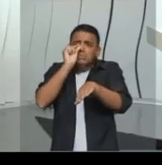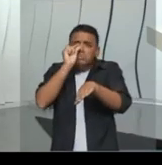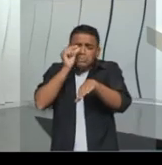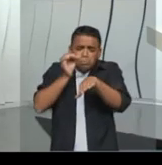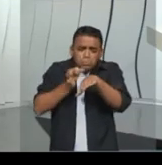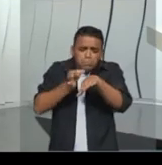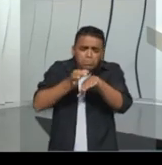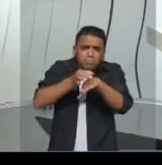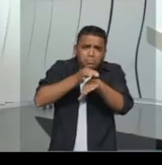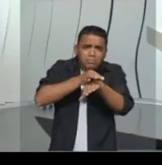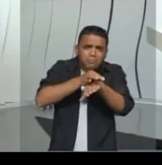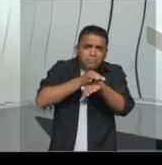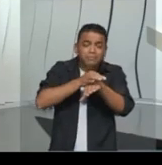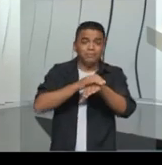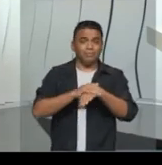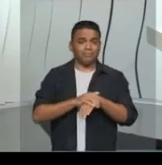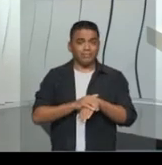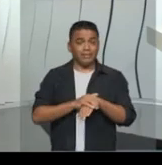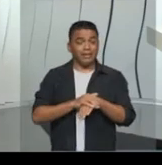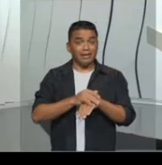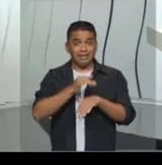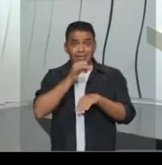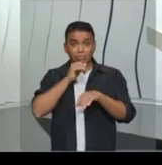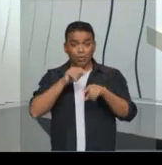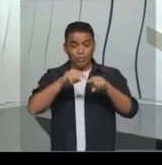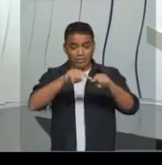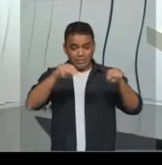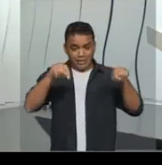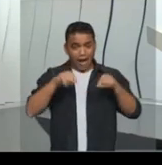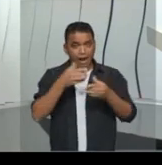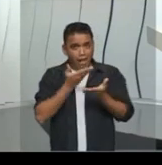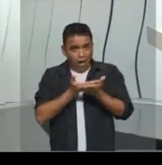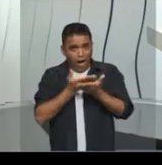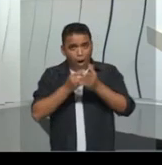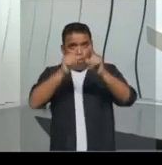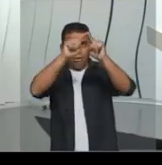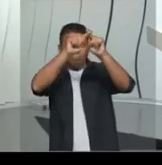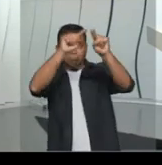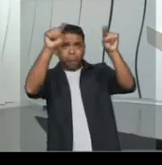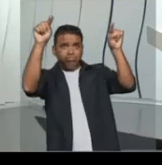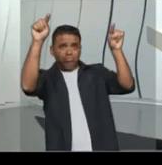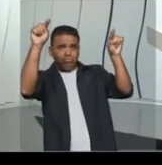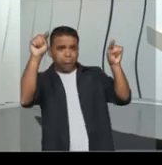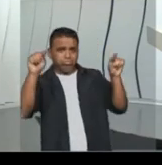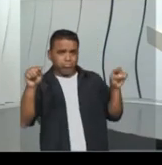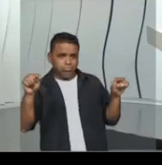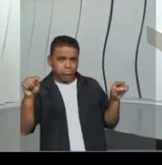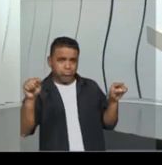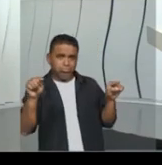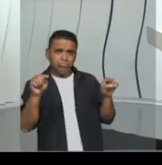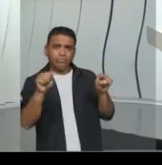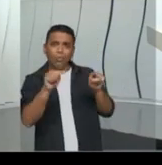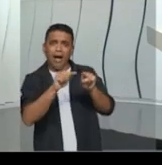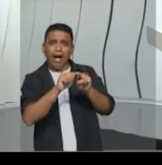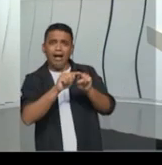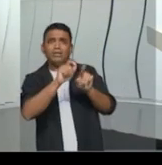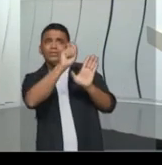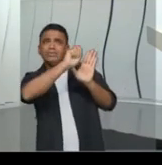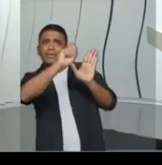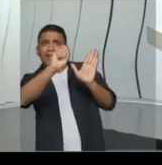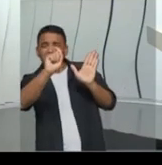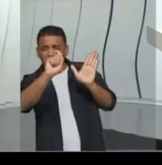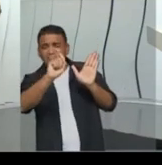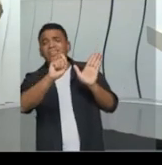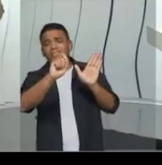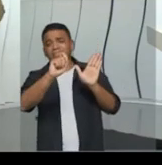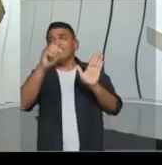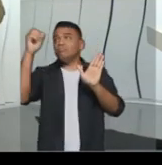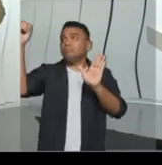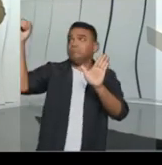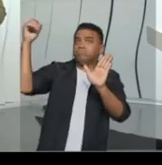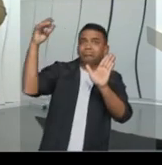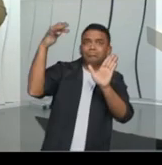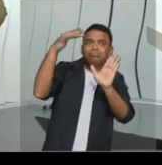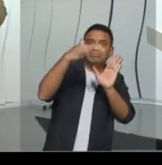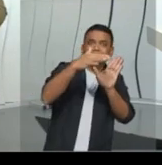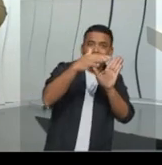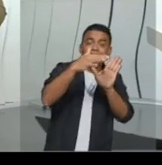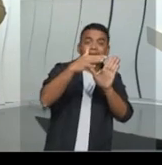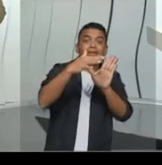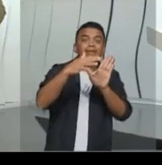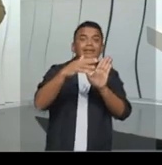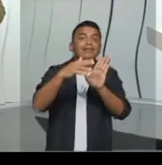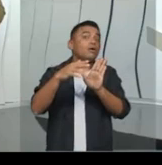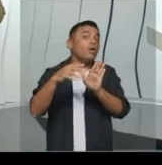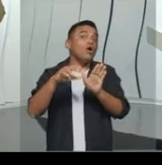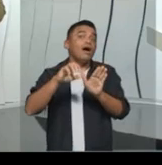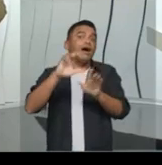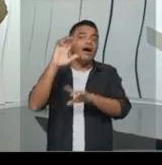de aula tem irregularidades, porque ele também é um objeto poroso. As árvores, o caderno da sua